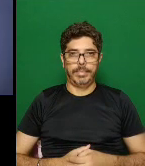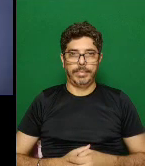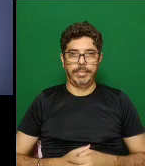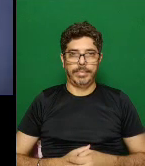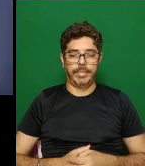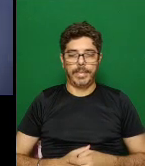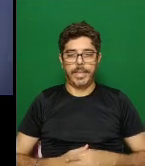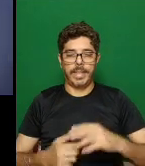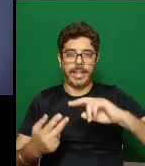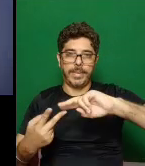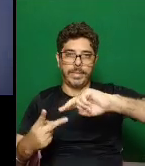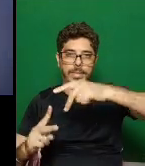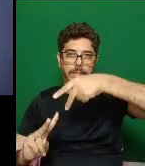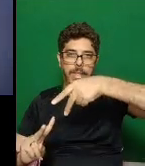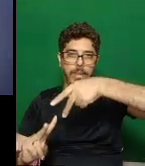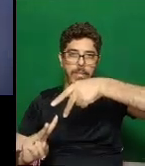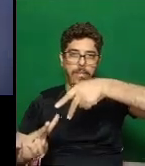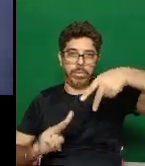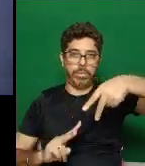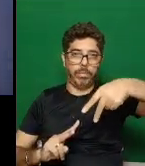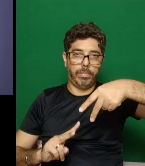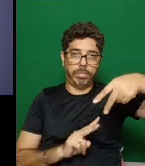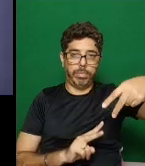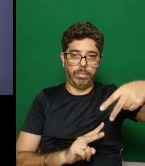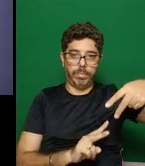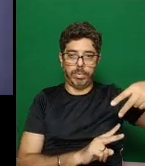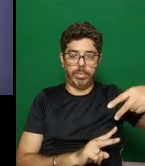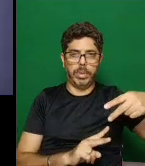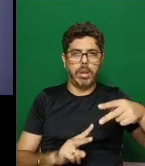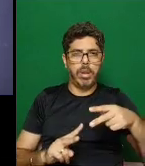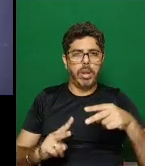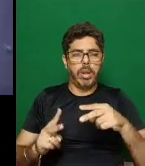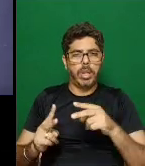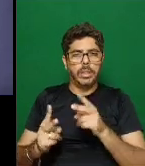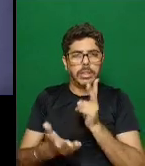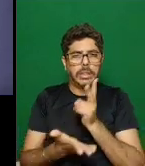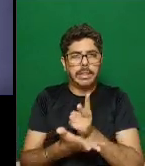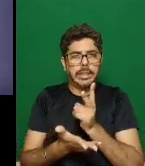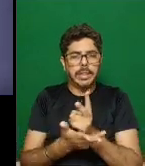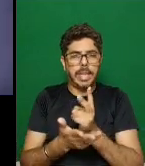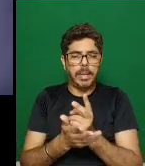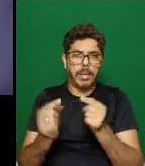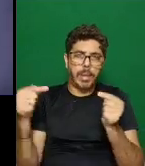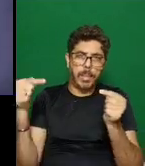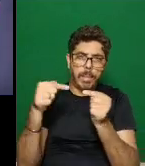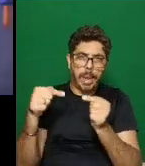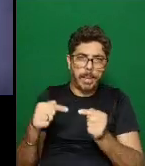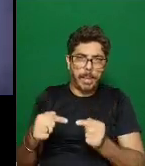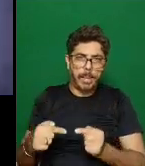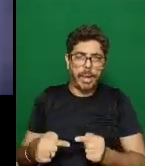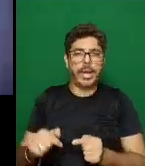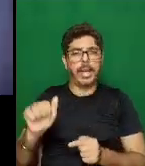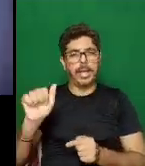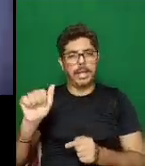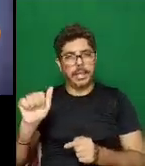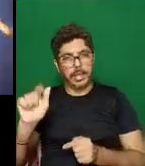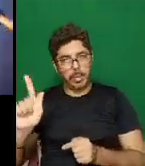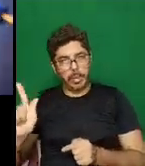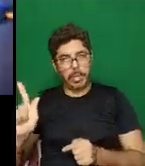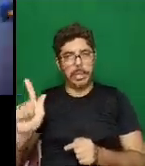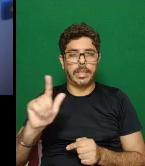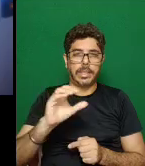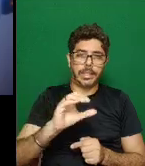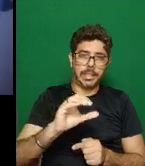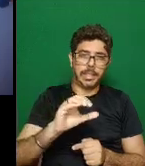Ao se replicar, o DNA mantém uma coordenação perfeita entre os pares timina-adenina e guanina-citosina.